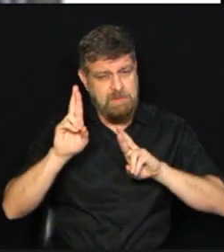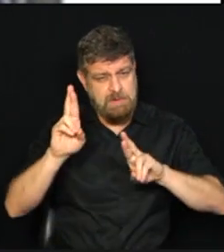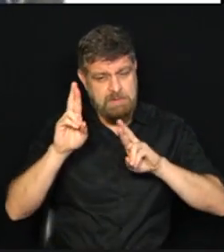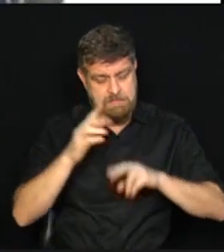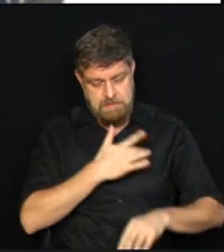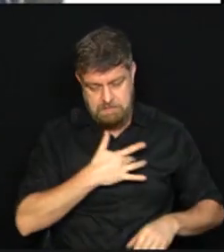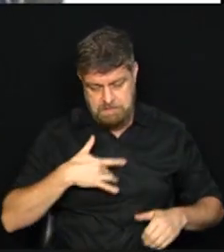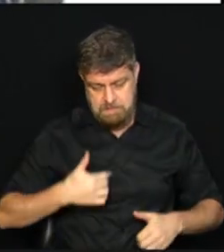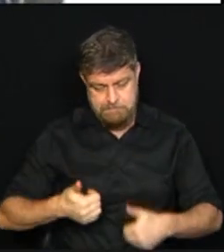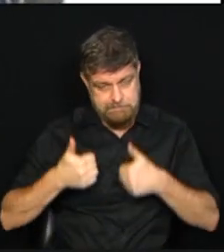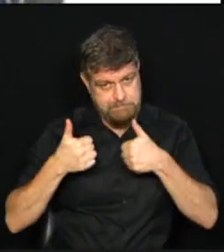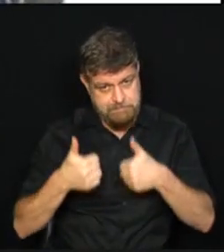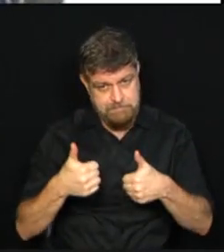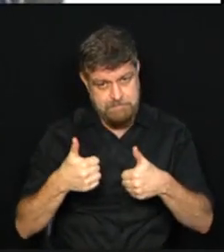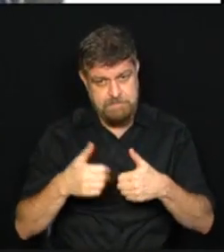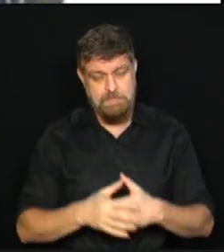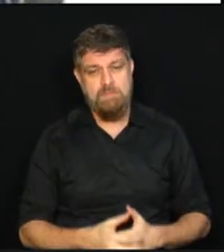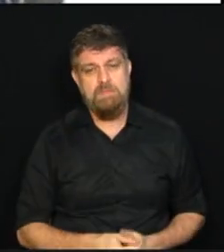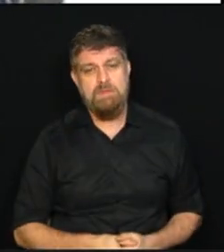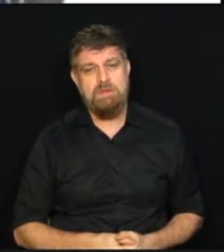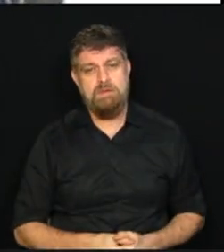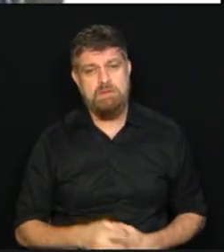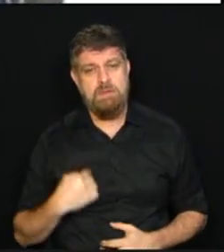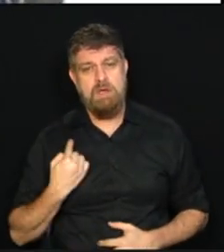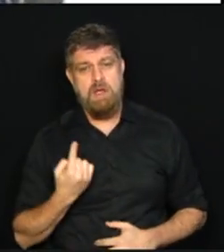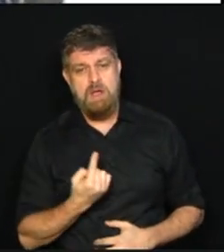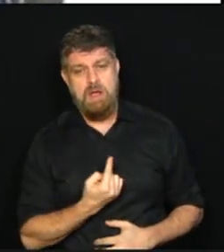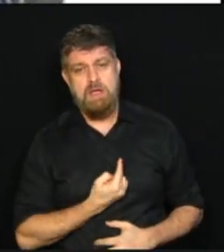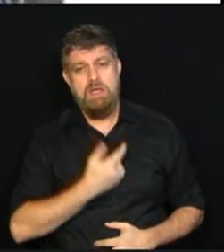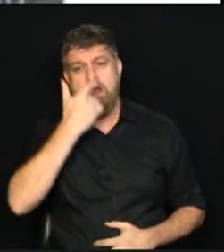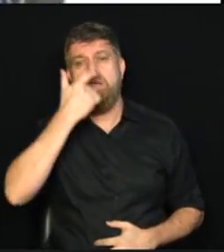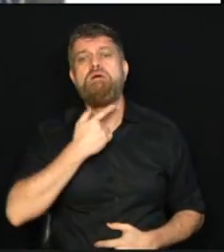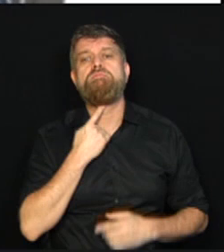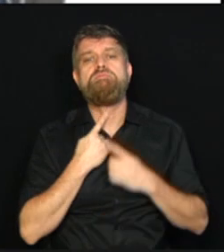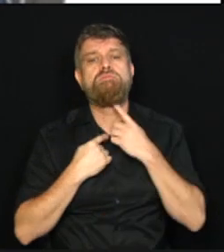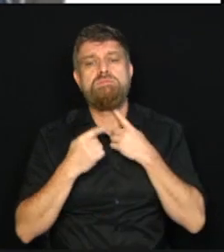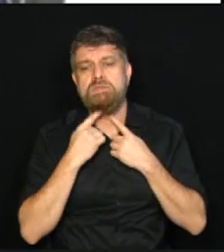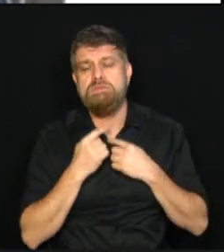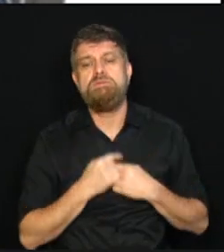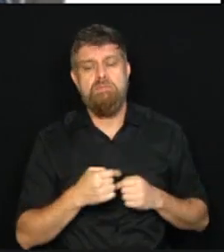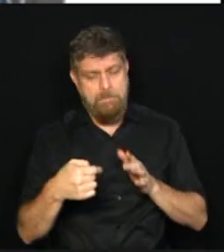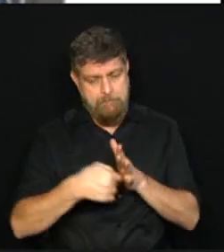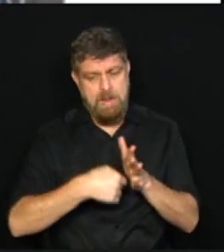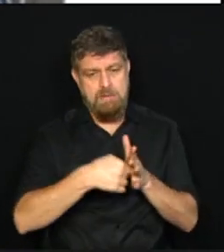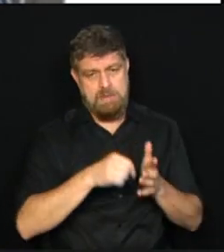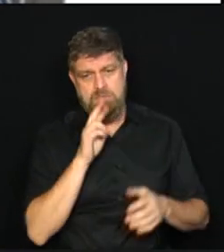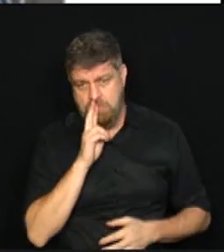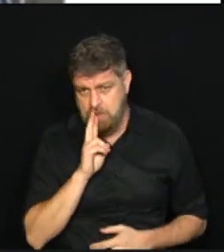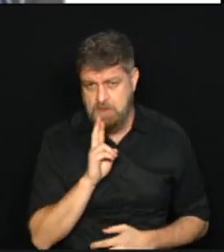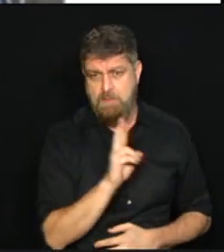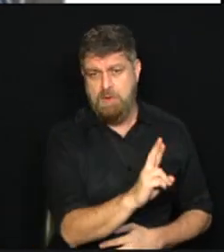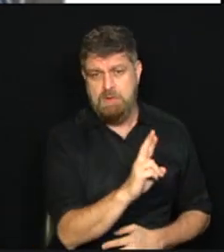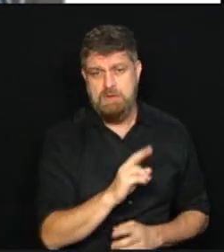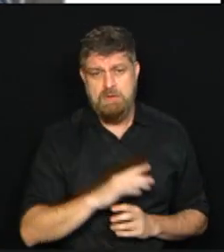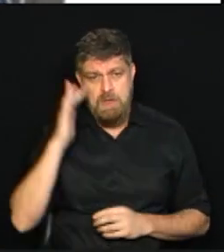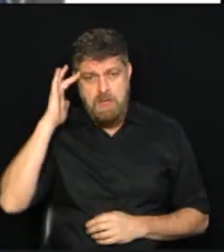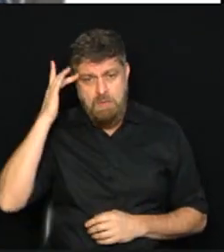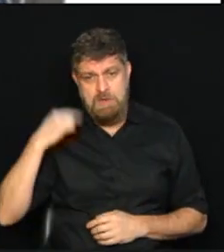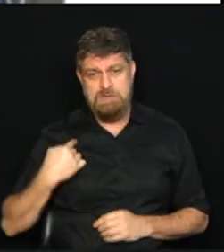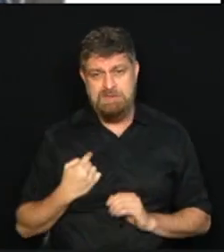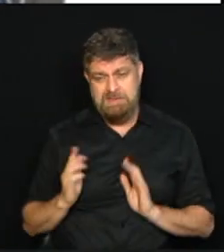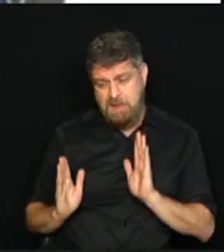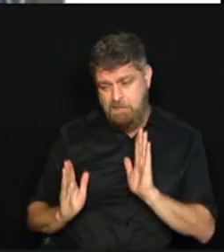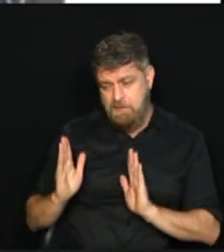bem e estamos aí à disposição para as respostas. Eu acho que nós estamos num